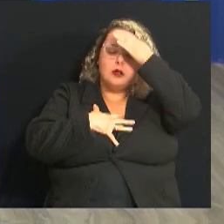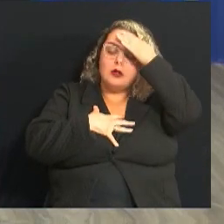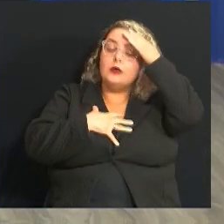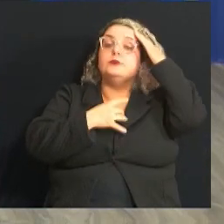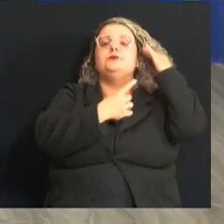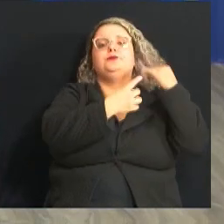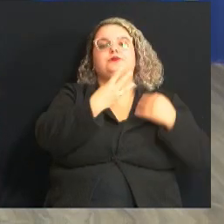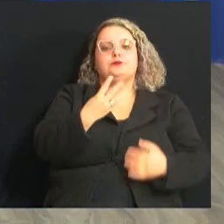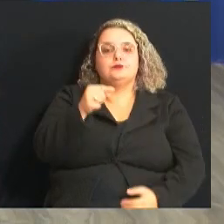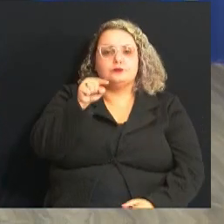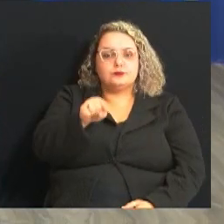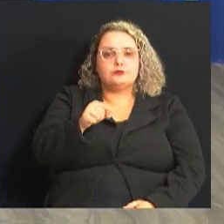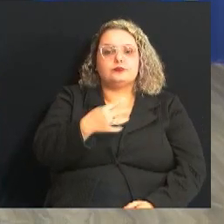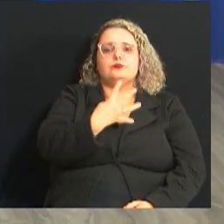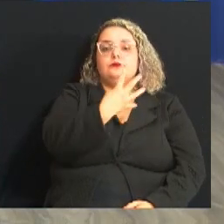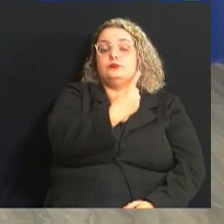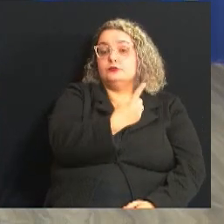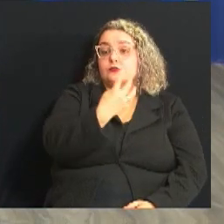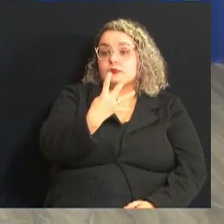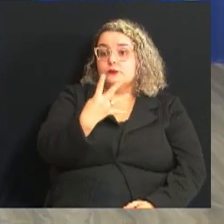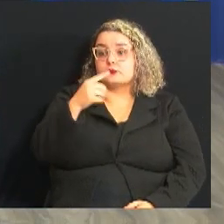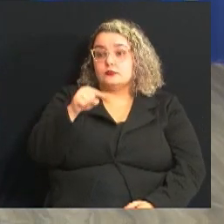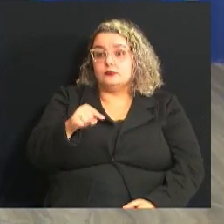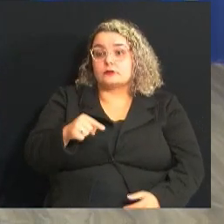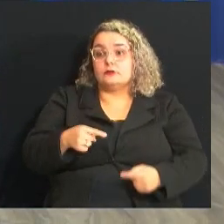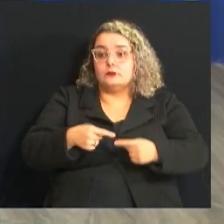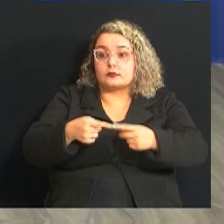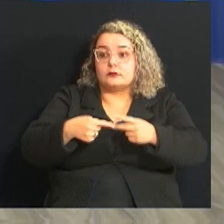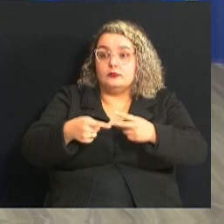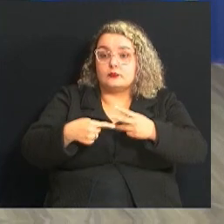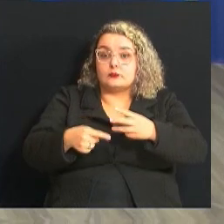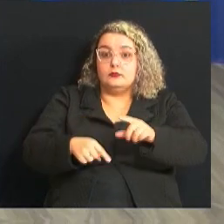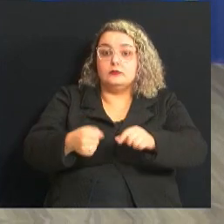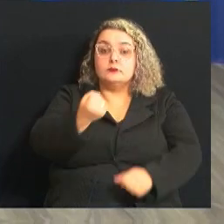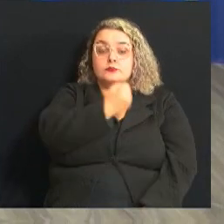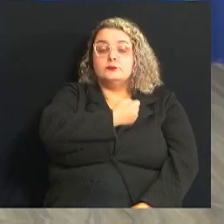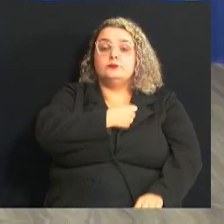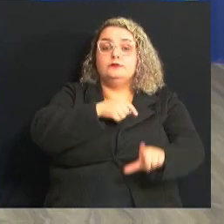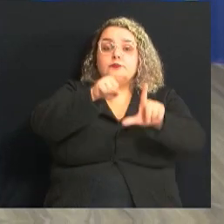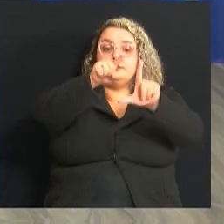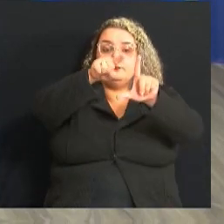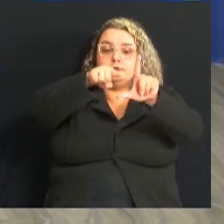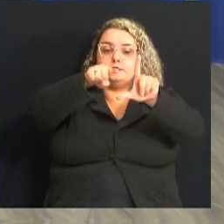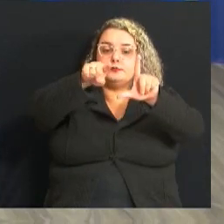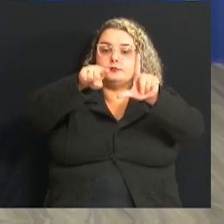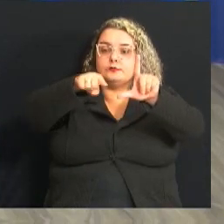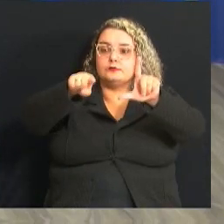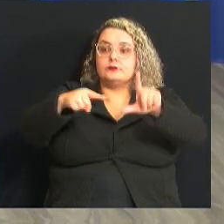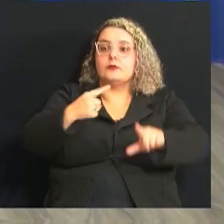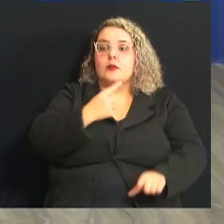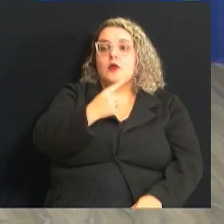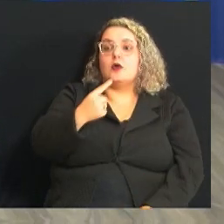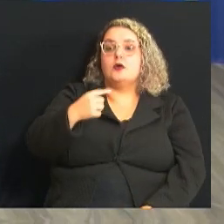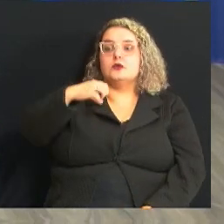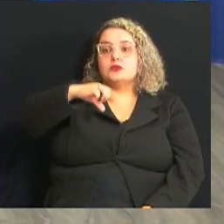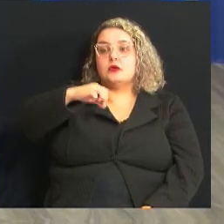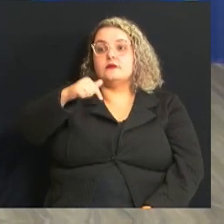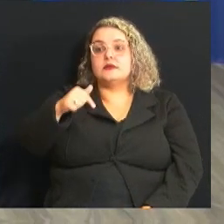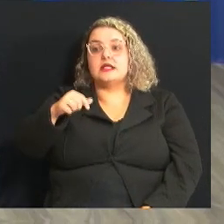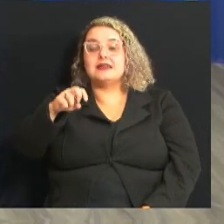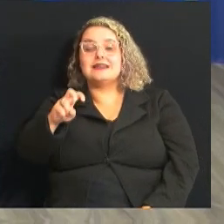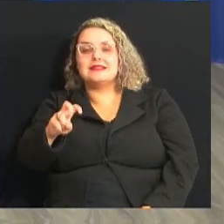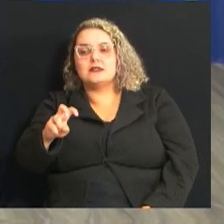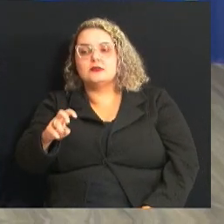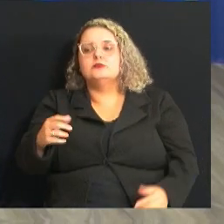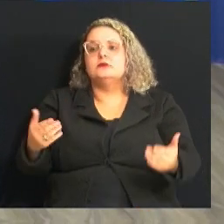número muito alto. Vai passando as semanas, olha como esse número vai diminuindo, de 13.000 para 11.975 e